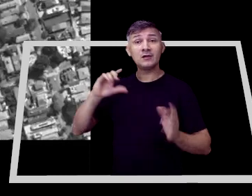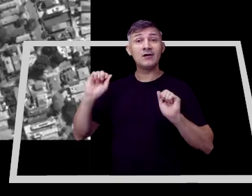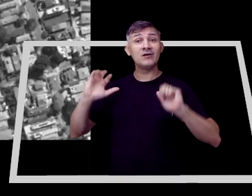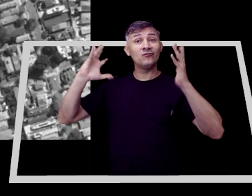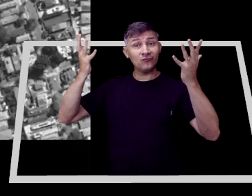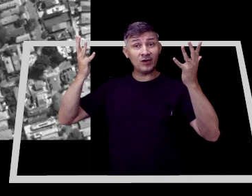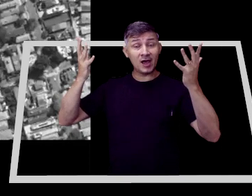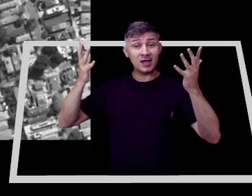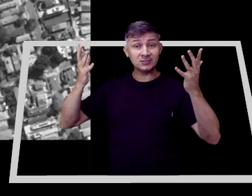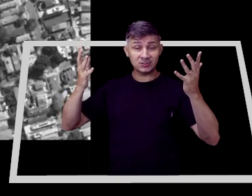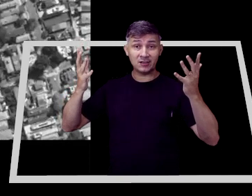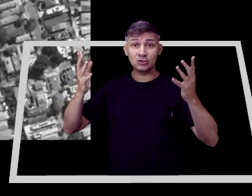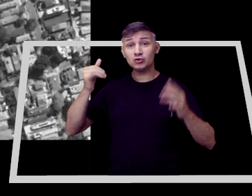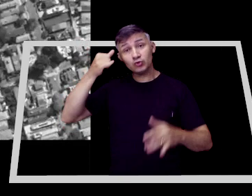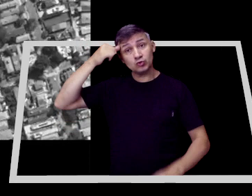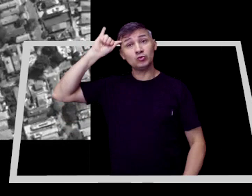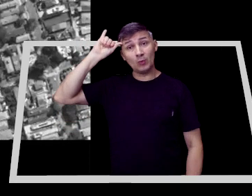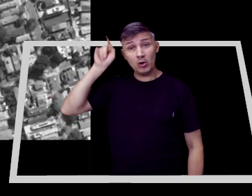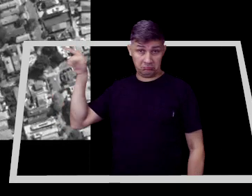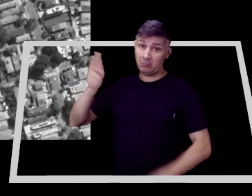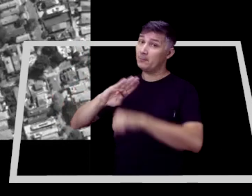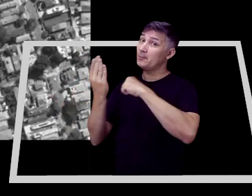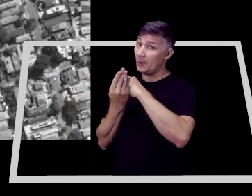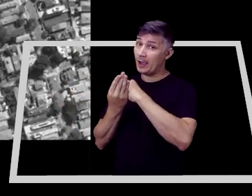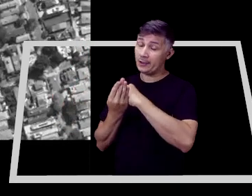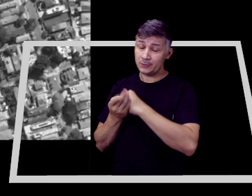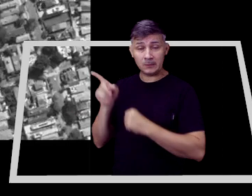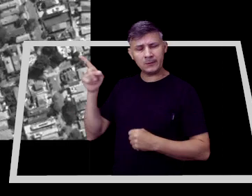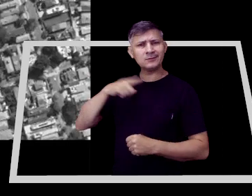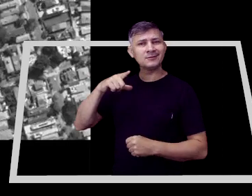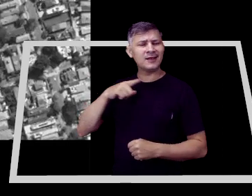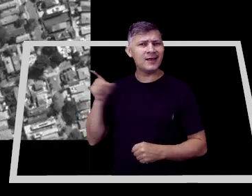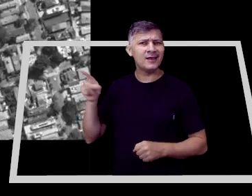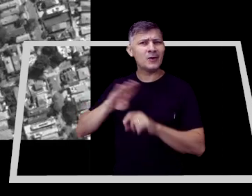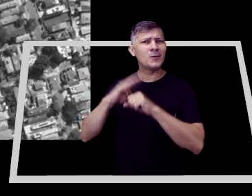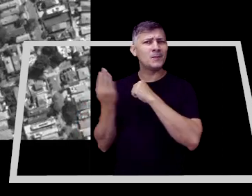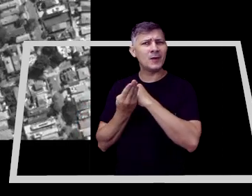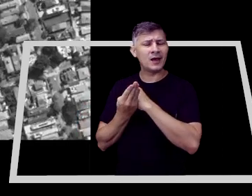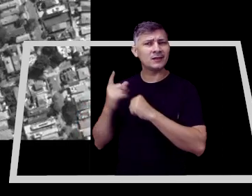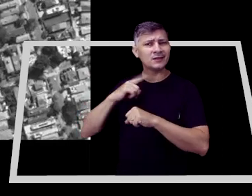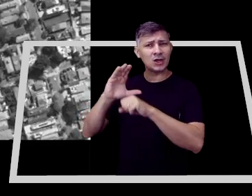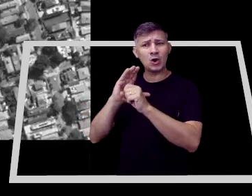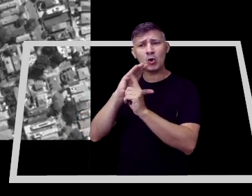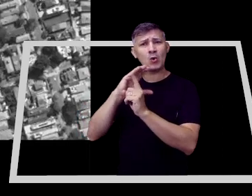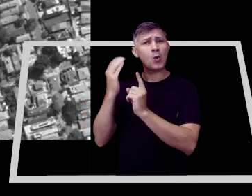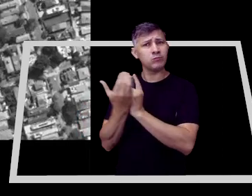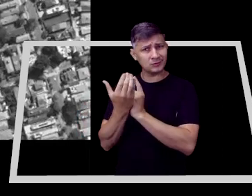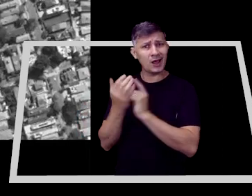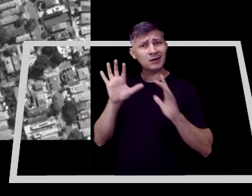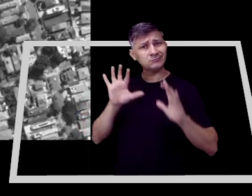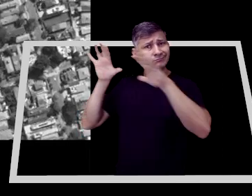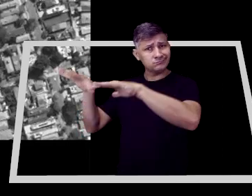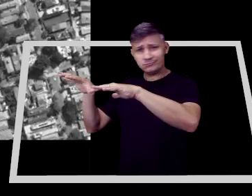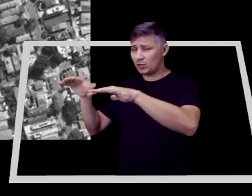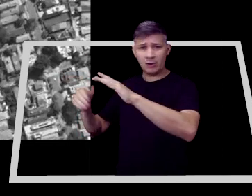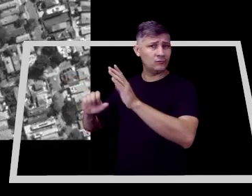que é a Festa do Boi. Era um bairro que era ocupado anteriormente, inclusive, por algumas comunidades, elas não estão mais